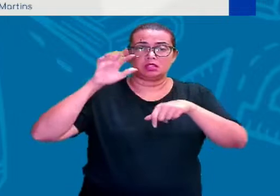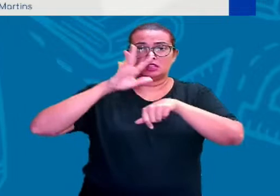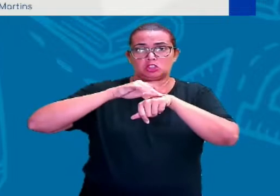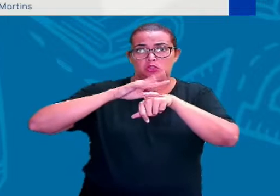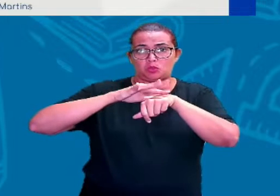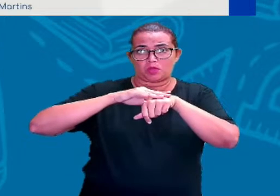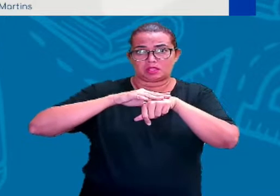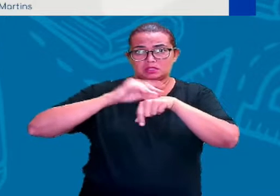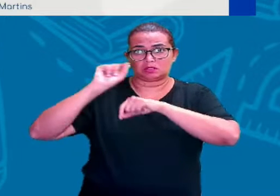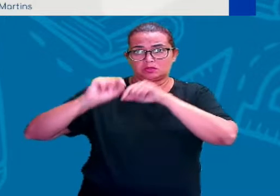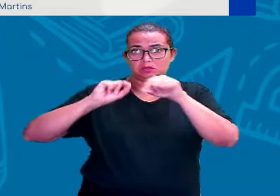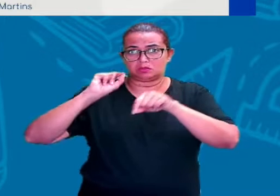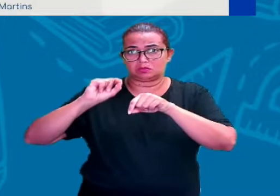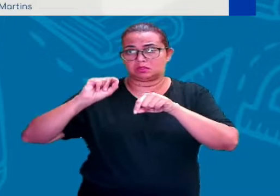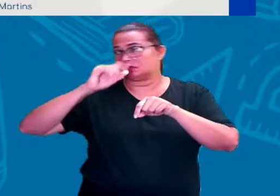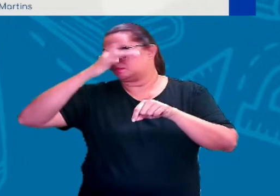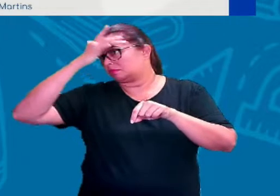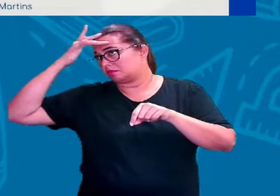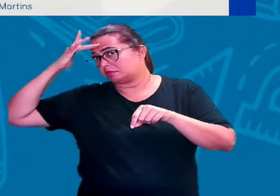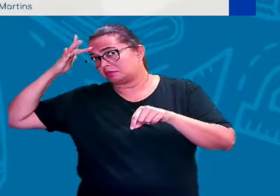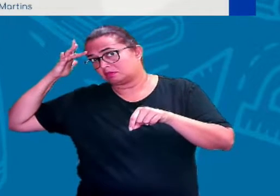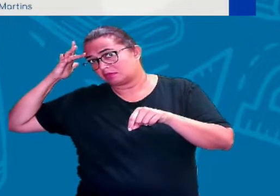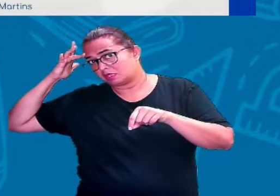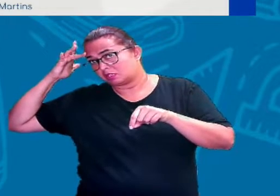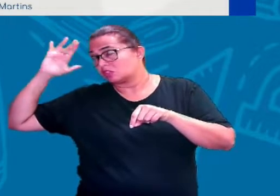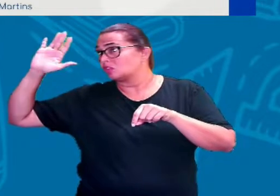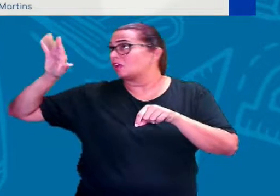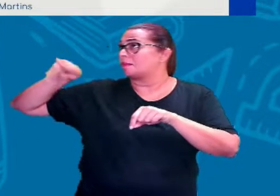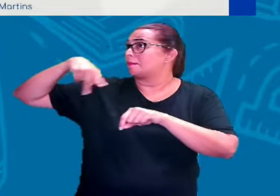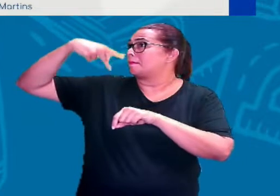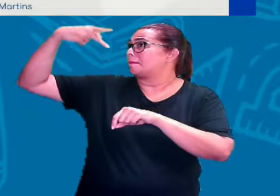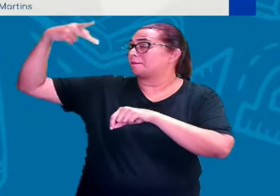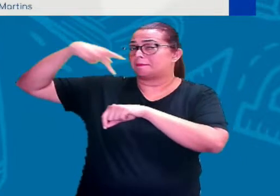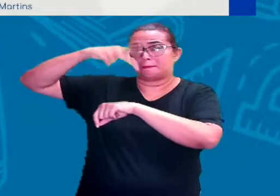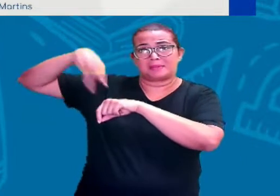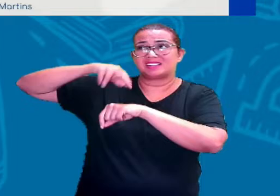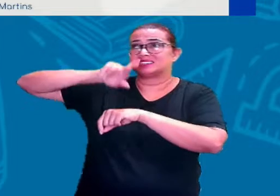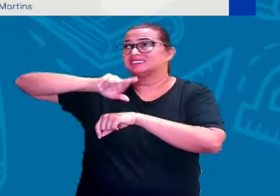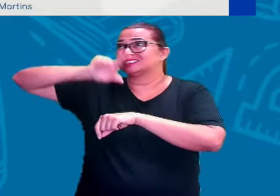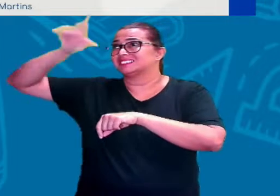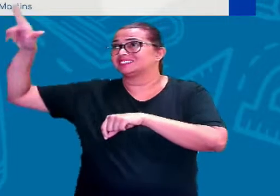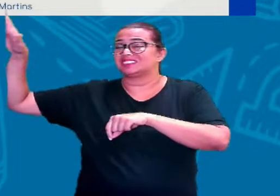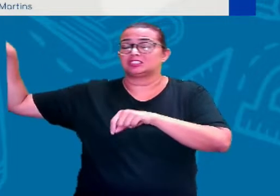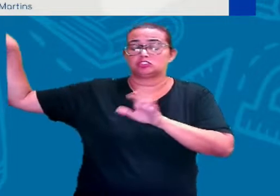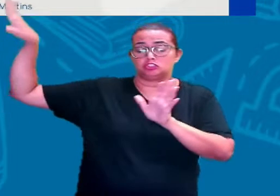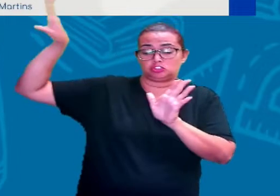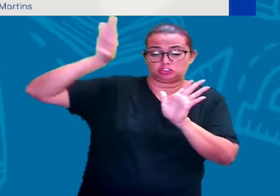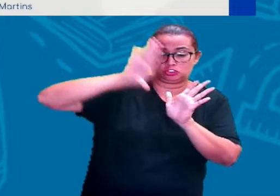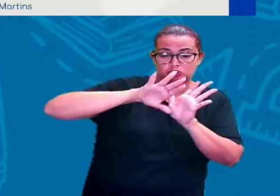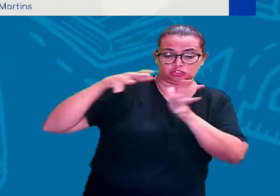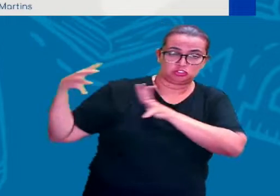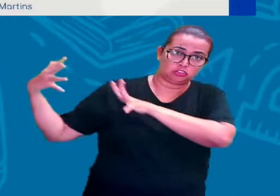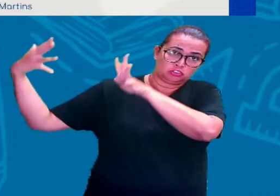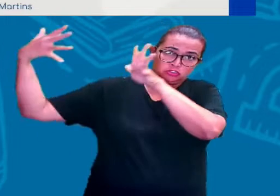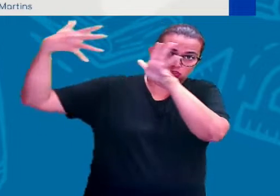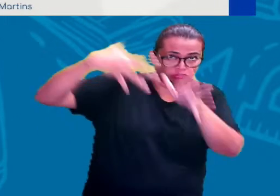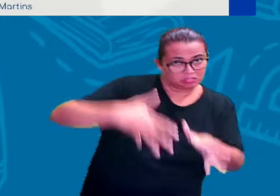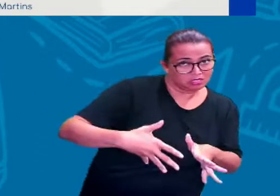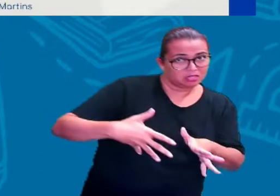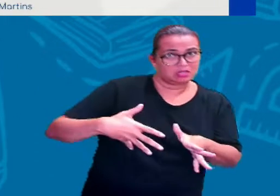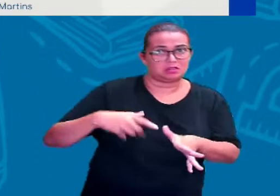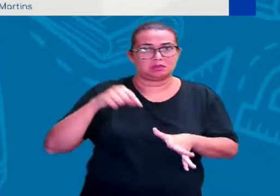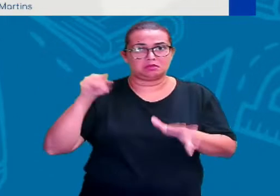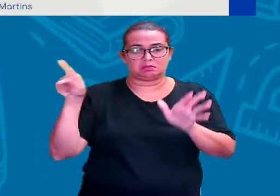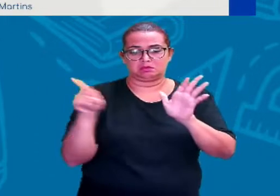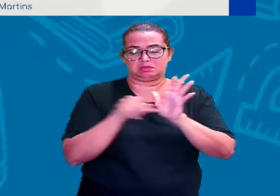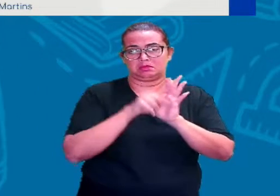foram trazidas pelos colonizadores, ou seja, pelos portugueses, né, ao chegarem nas terras que